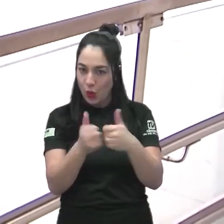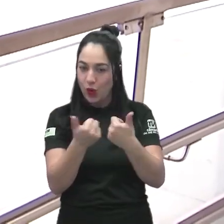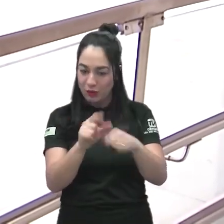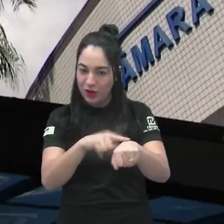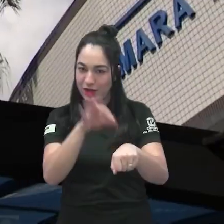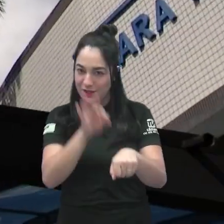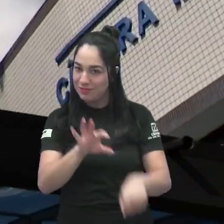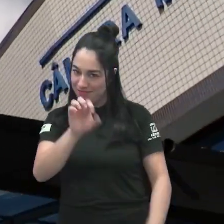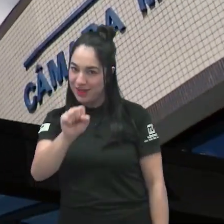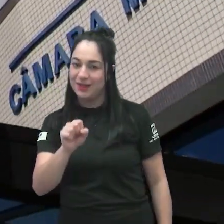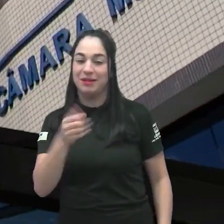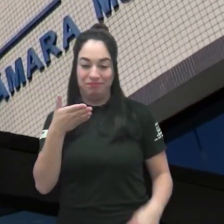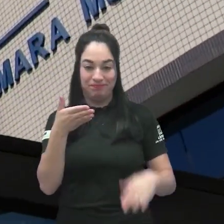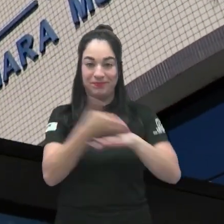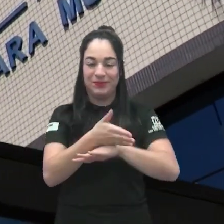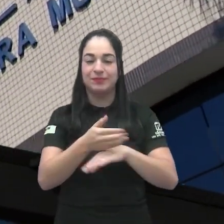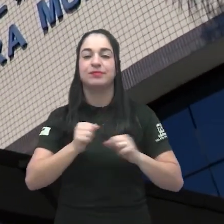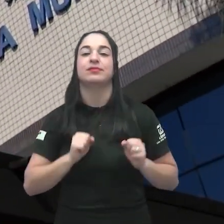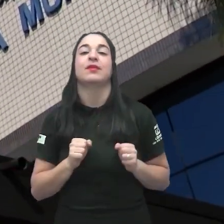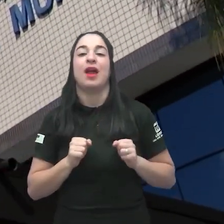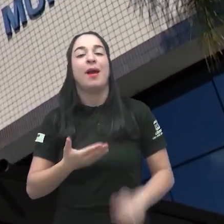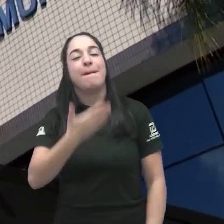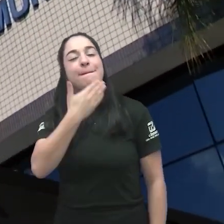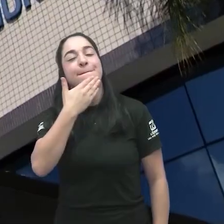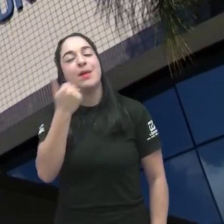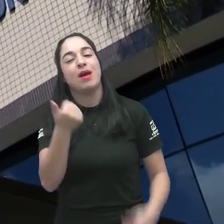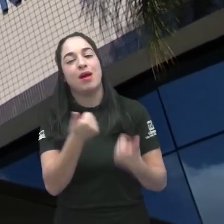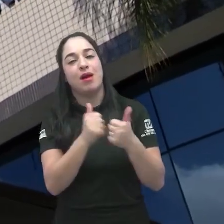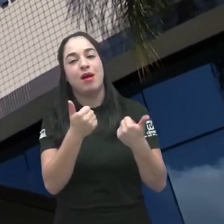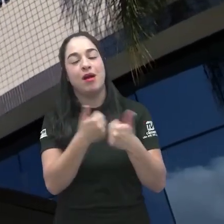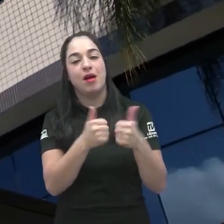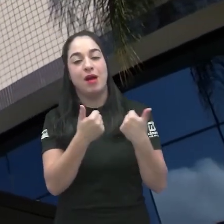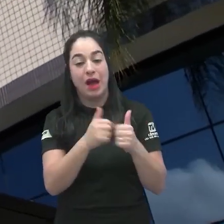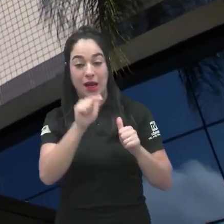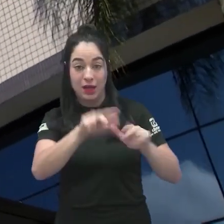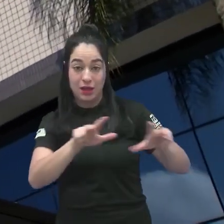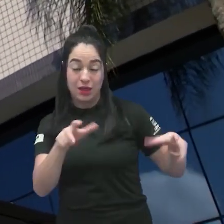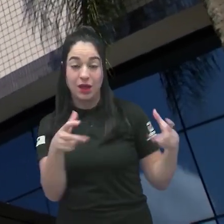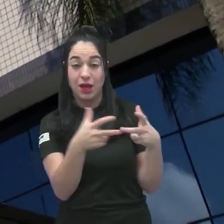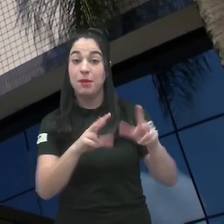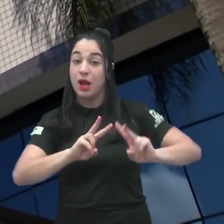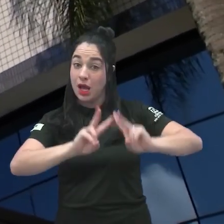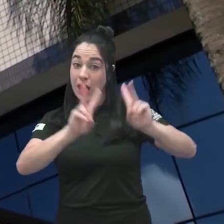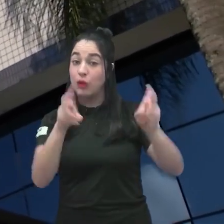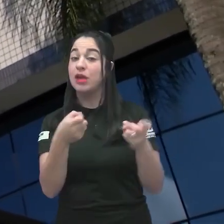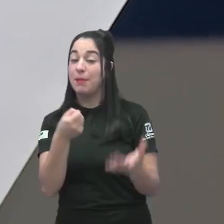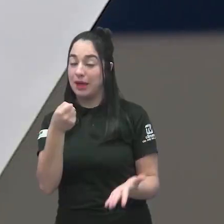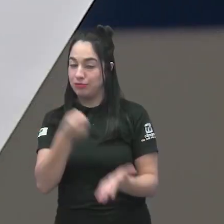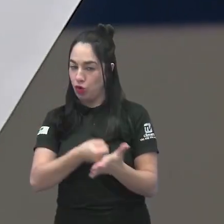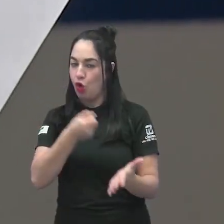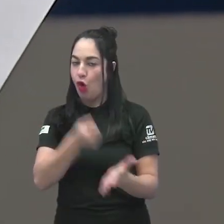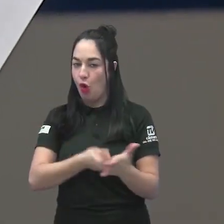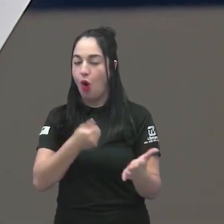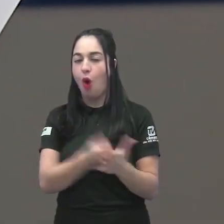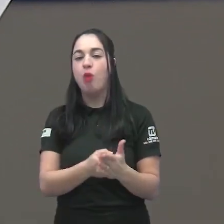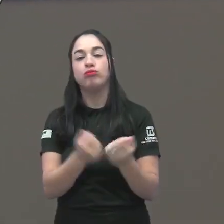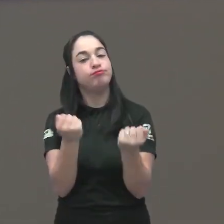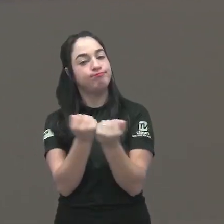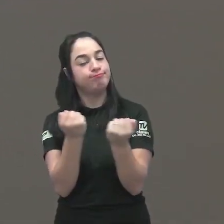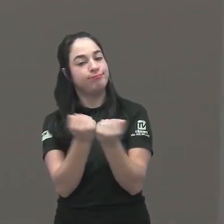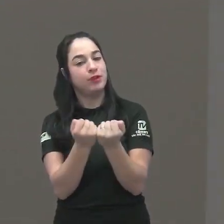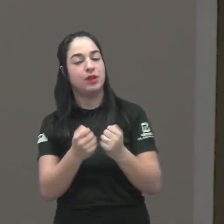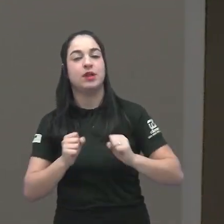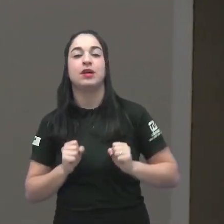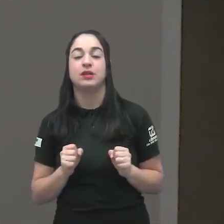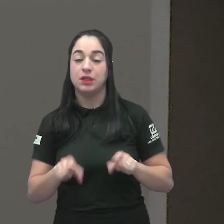ele no horário, né? E a busca por melhorias no transporte público é pauta defendida pela Câmara, seja por meio de